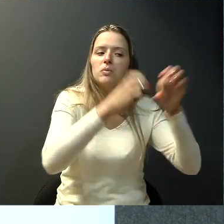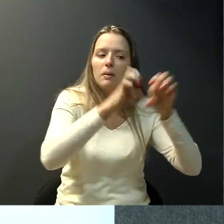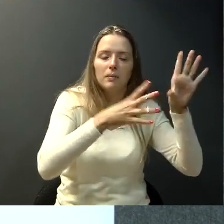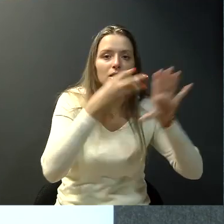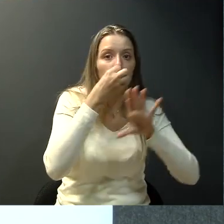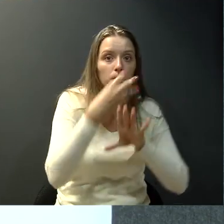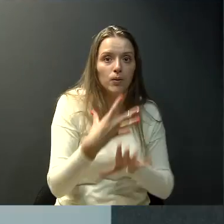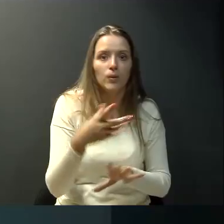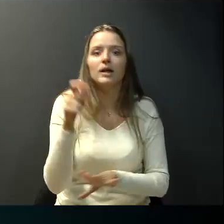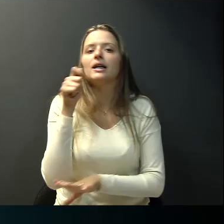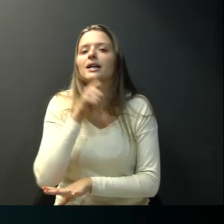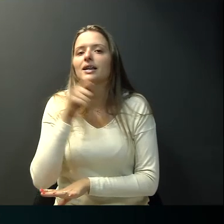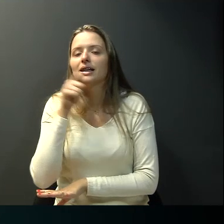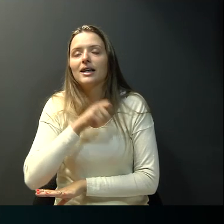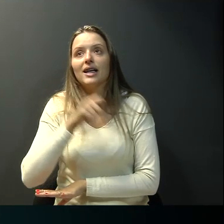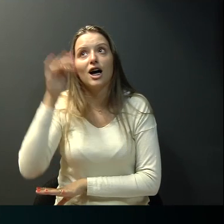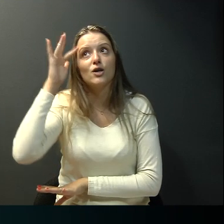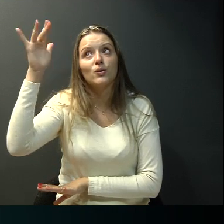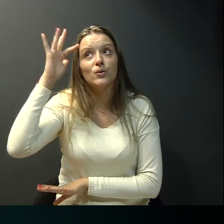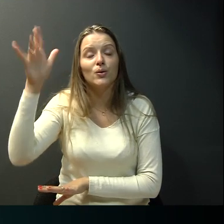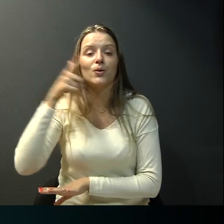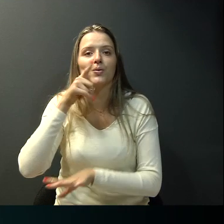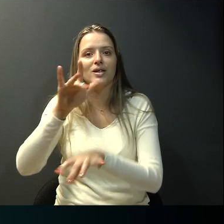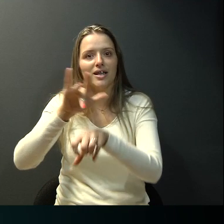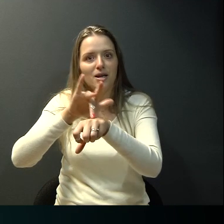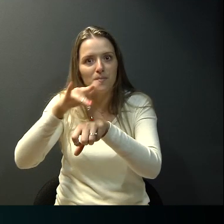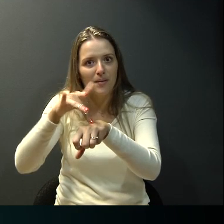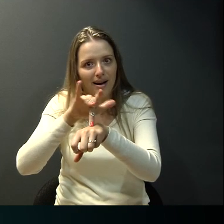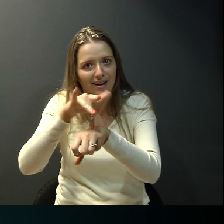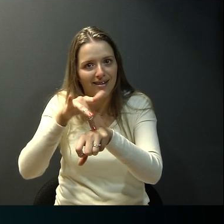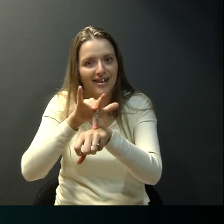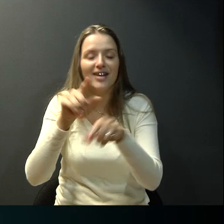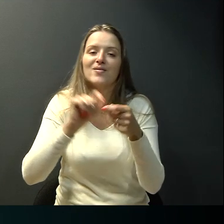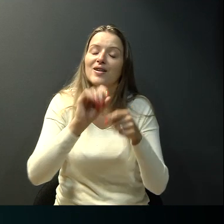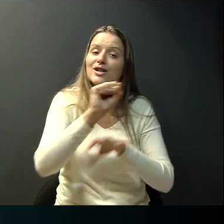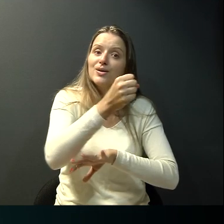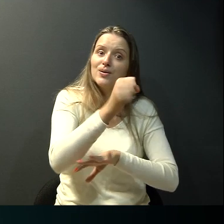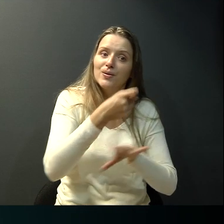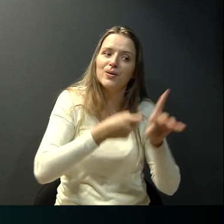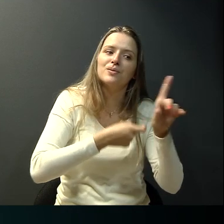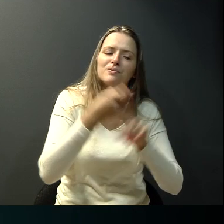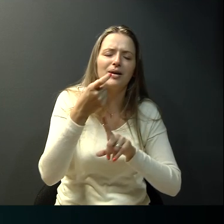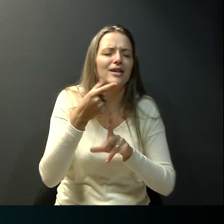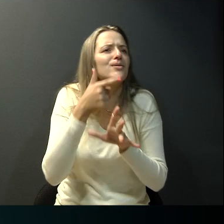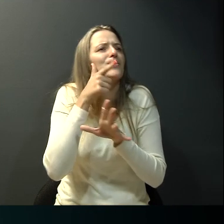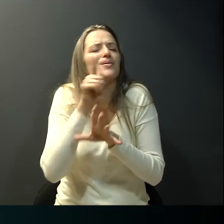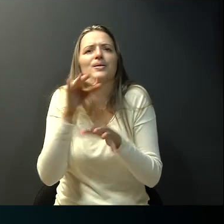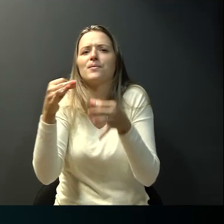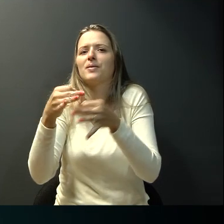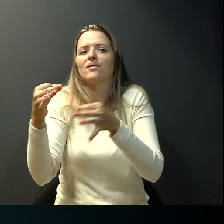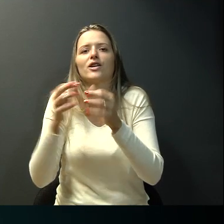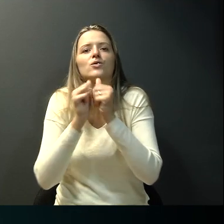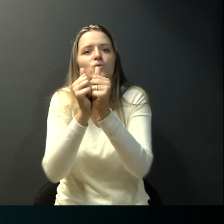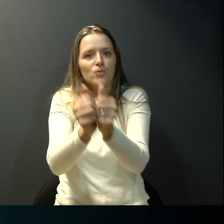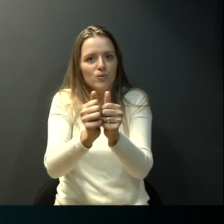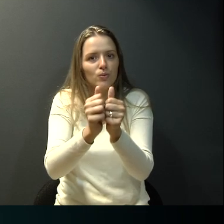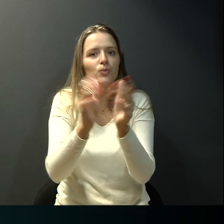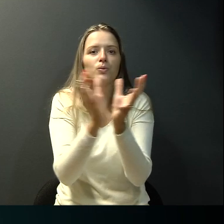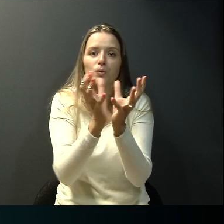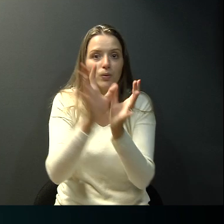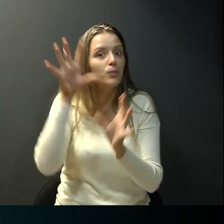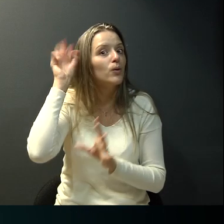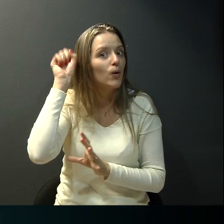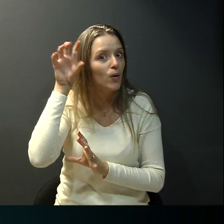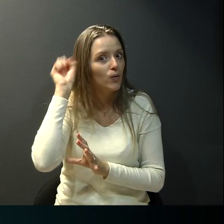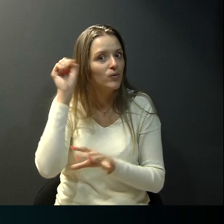boa. A Tainá, o sonho dela era fazer balé, começou a fazer balé, faz 8 meses, está se saindo muito bem junto com os ouvintes,